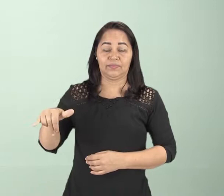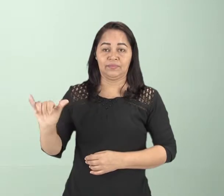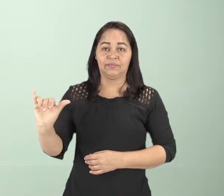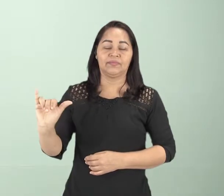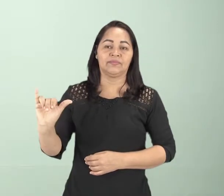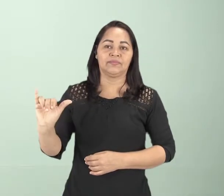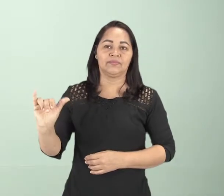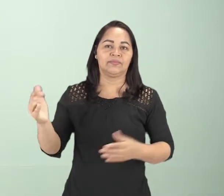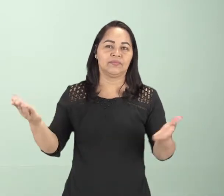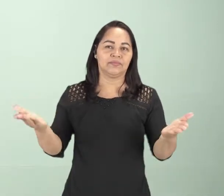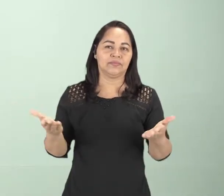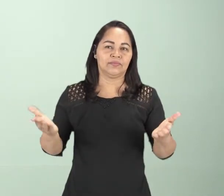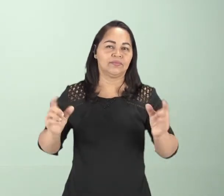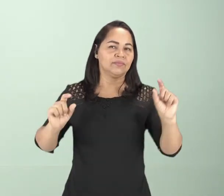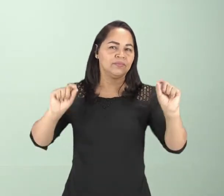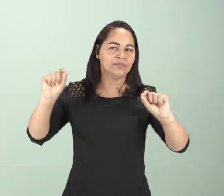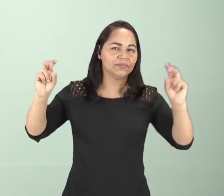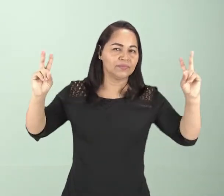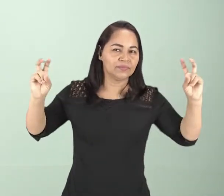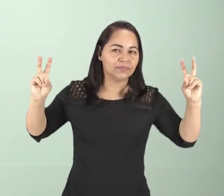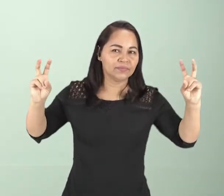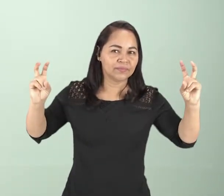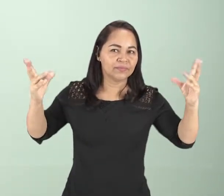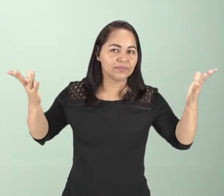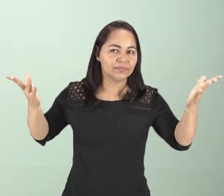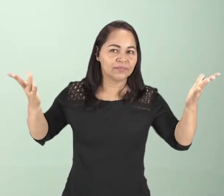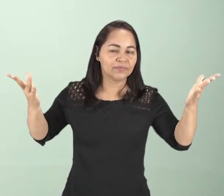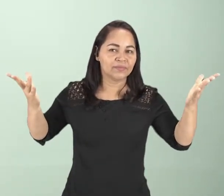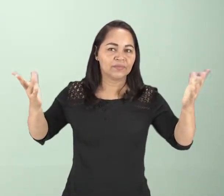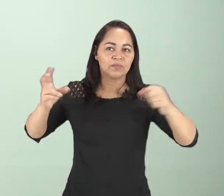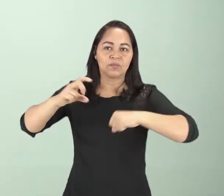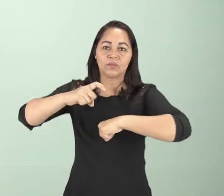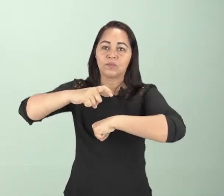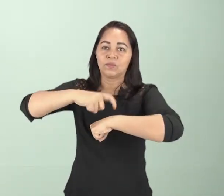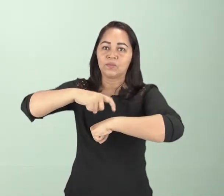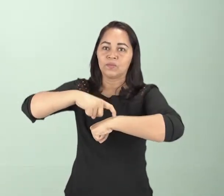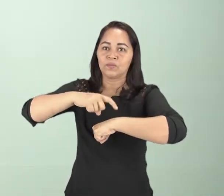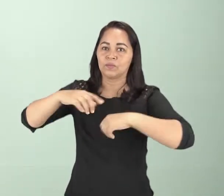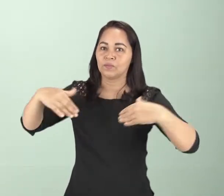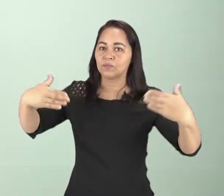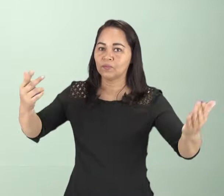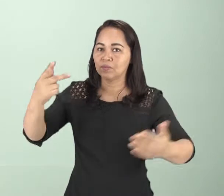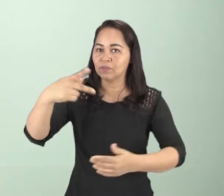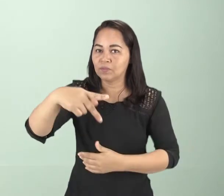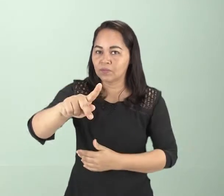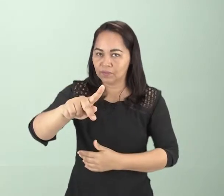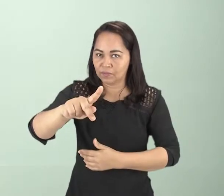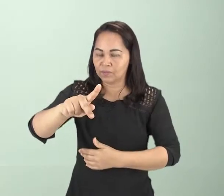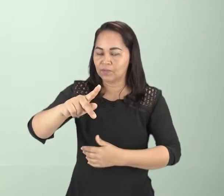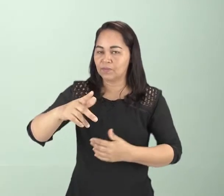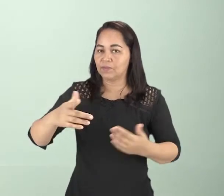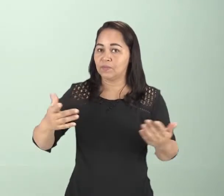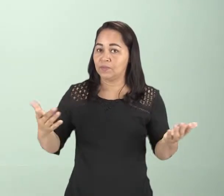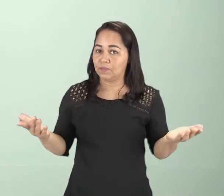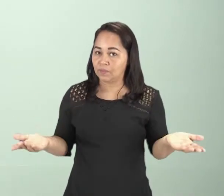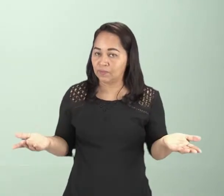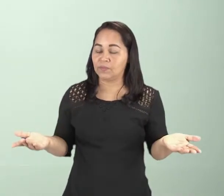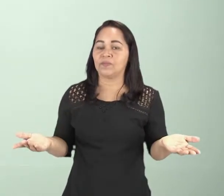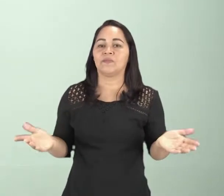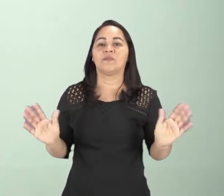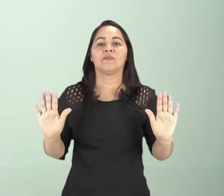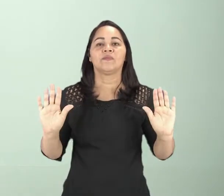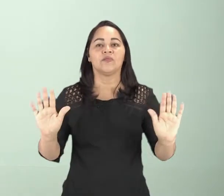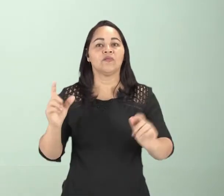muito importante. O tema da aula é: quando é o meu tempo? Se você perdeu as nossas aulas anteriores, nossa aula 1 e